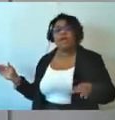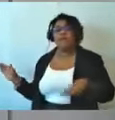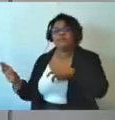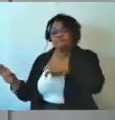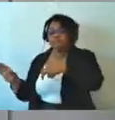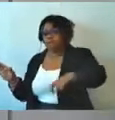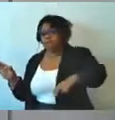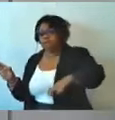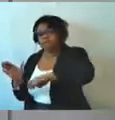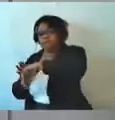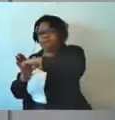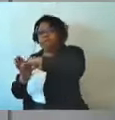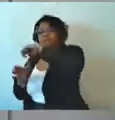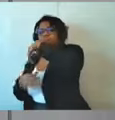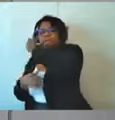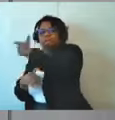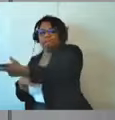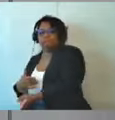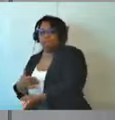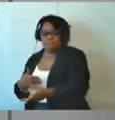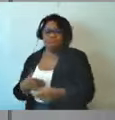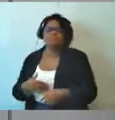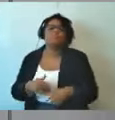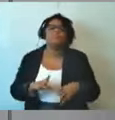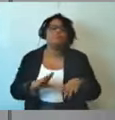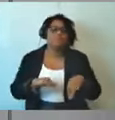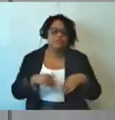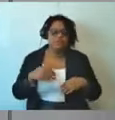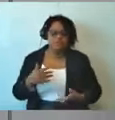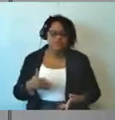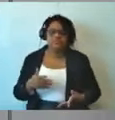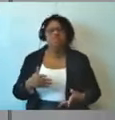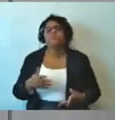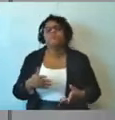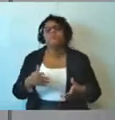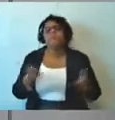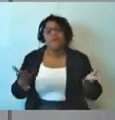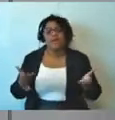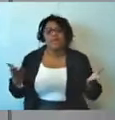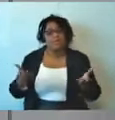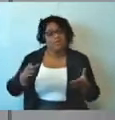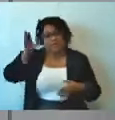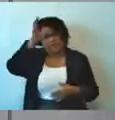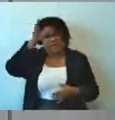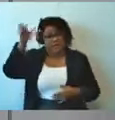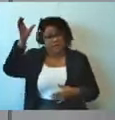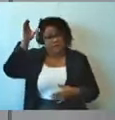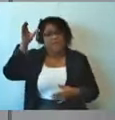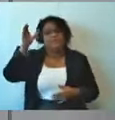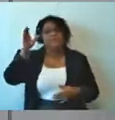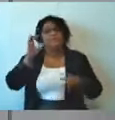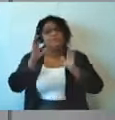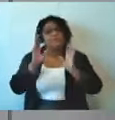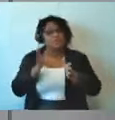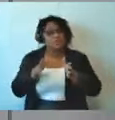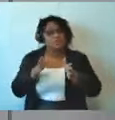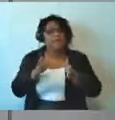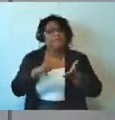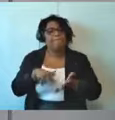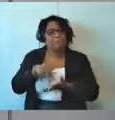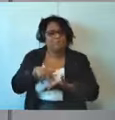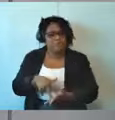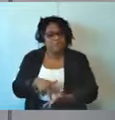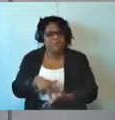outros acidentes. Entendeu? Então, agora a Câmara se posicionou, então tem que preocupar em fazer um trabalho educacional para que nós